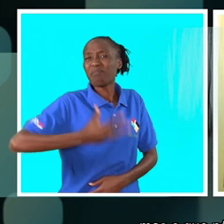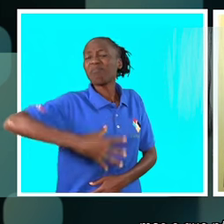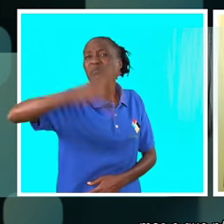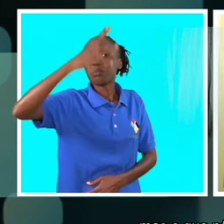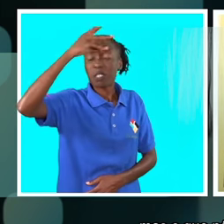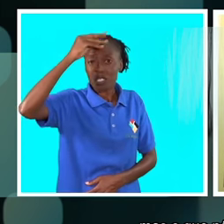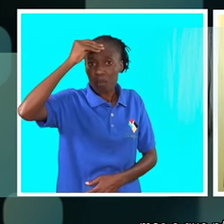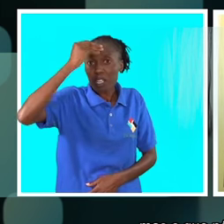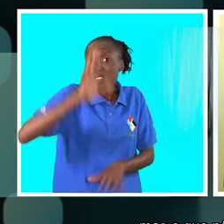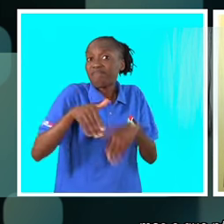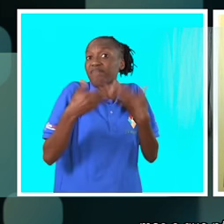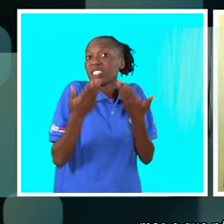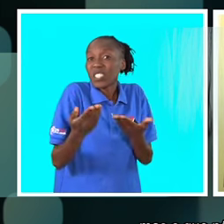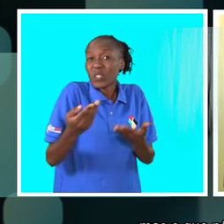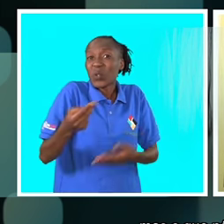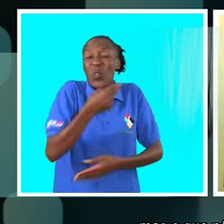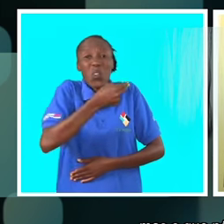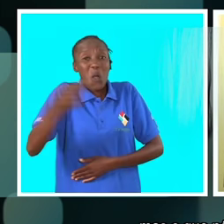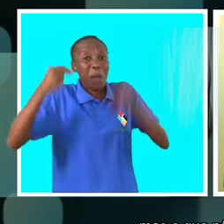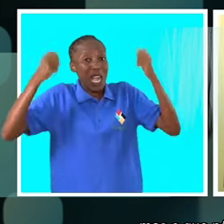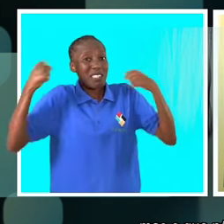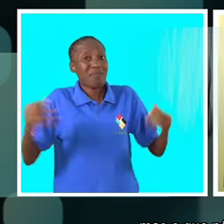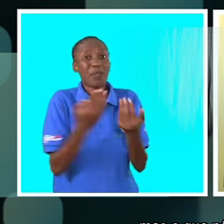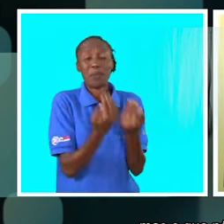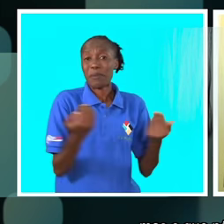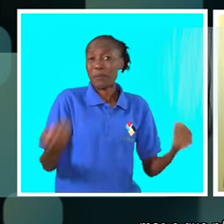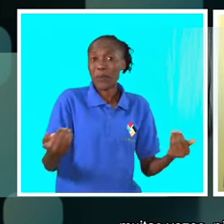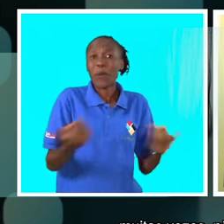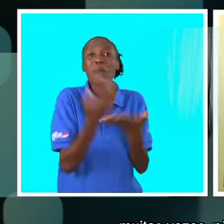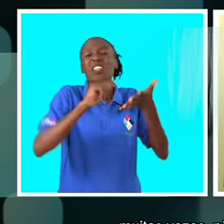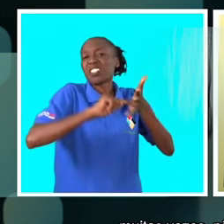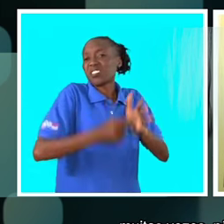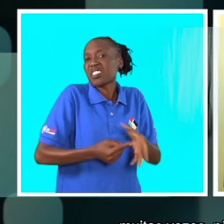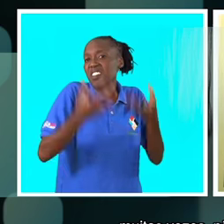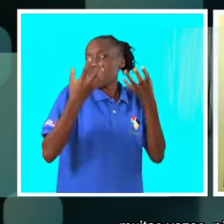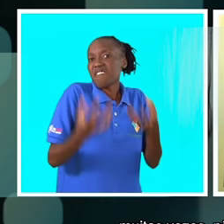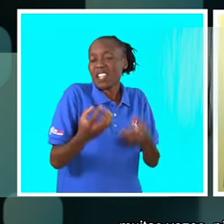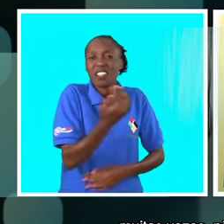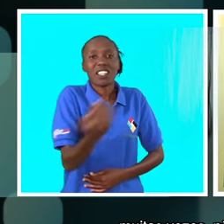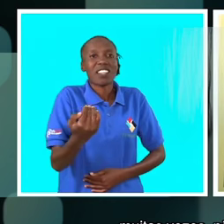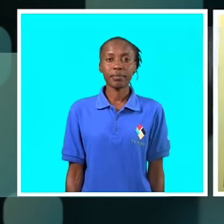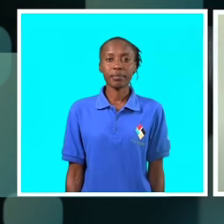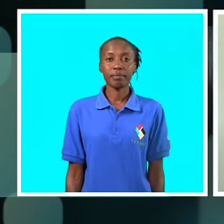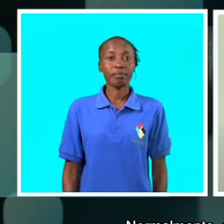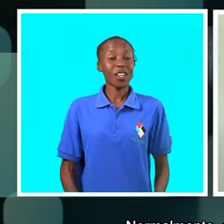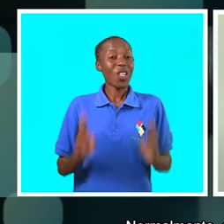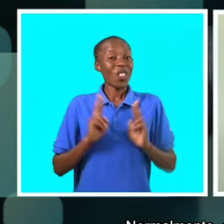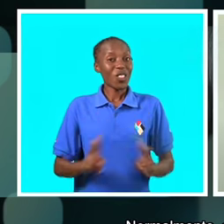percebendo é que isto que nós chamamos de casamento prematuro, muitas vezes não tem o consenso da criança.